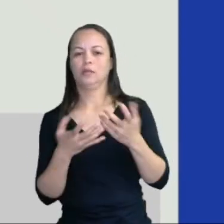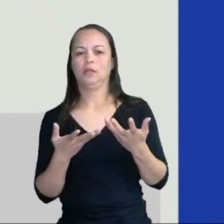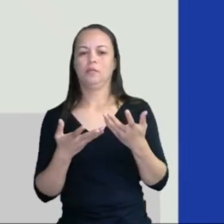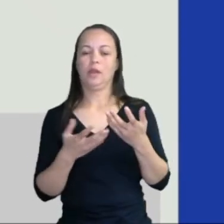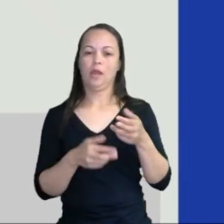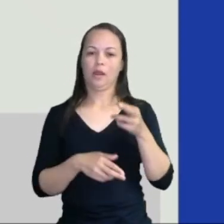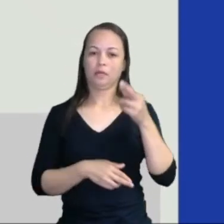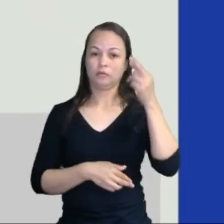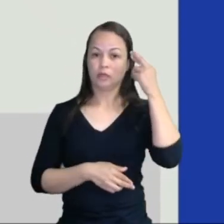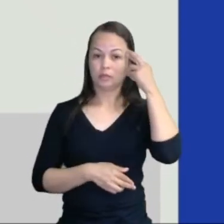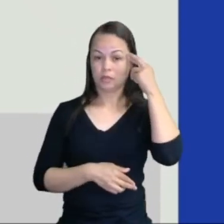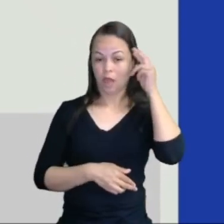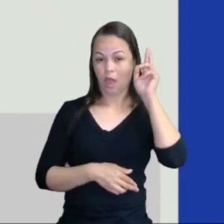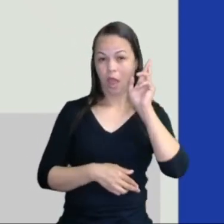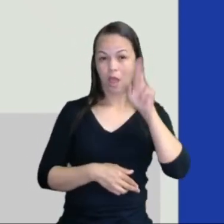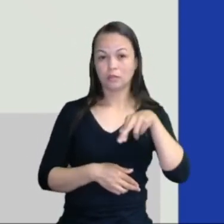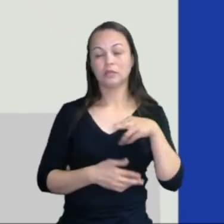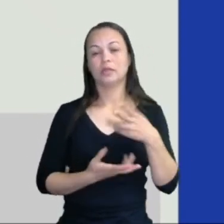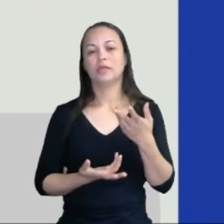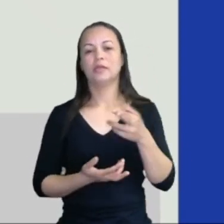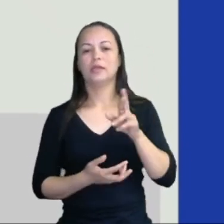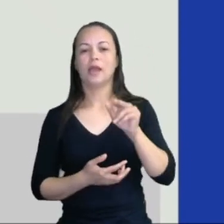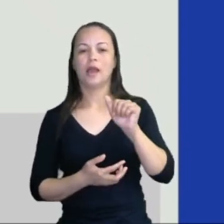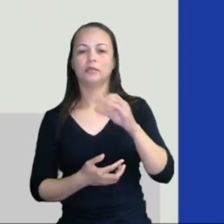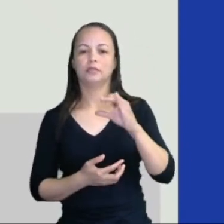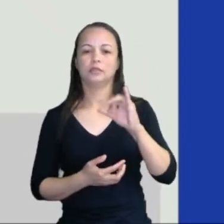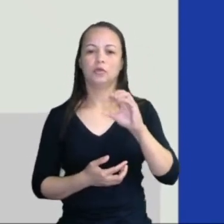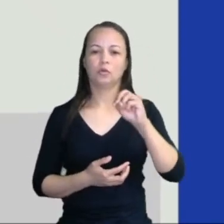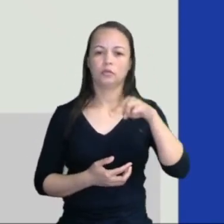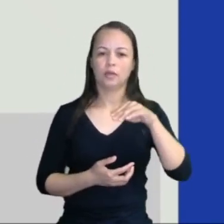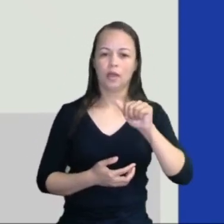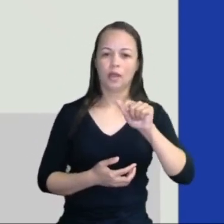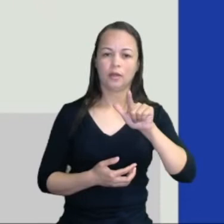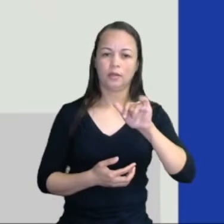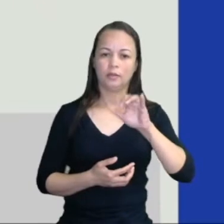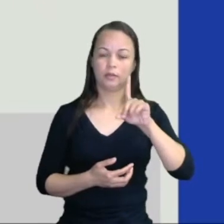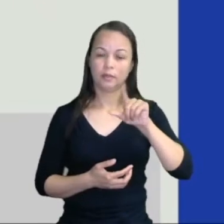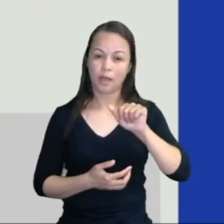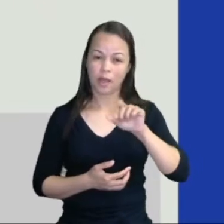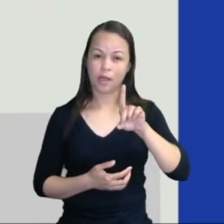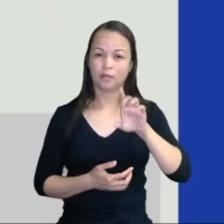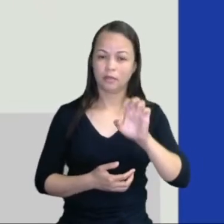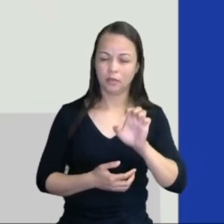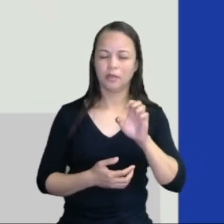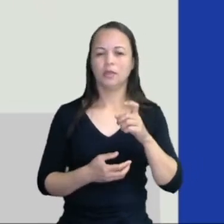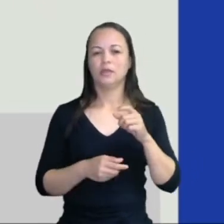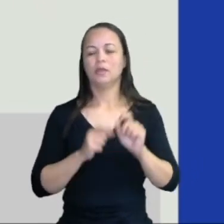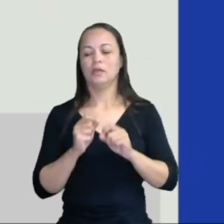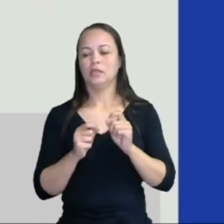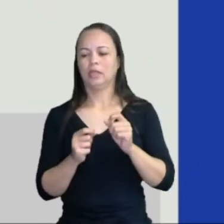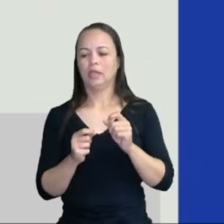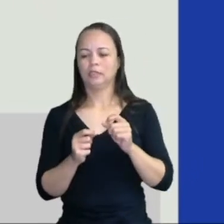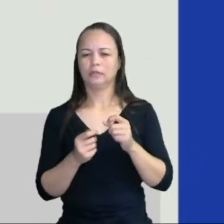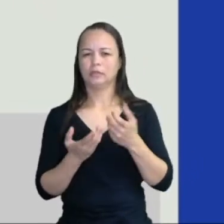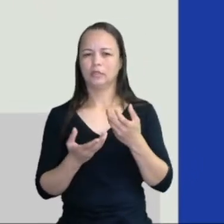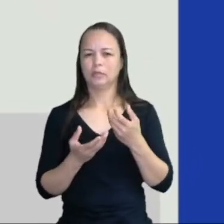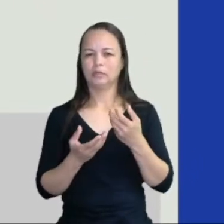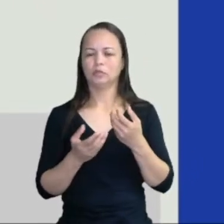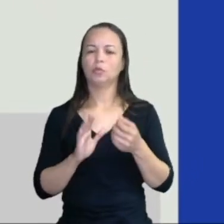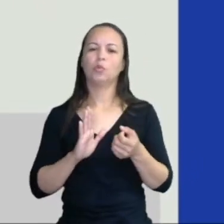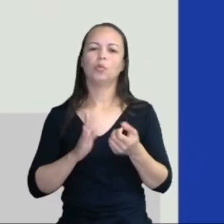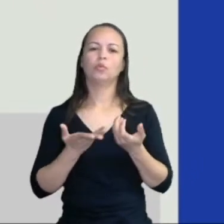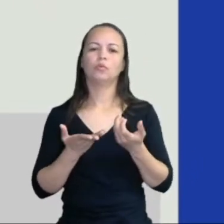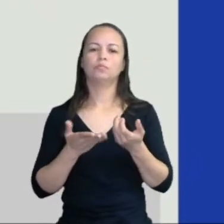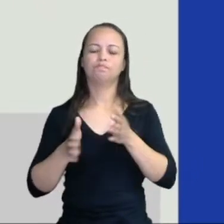da razão e racionalidade em detrimento àquela visão do período